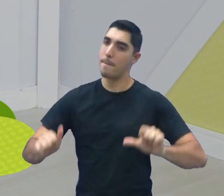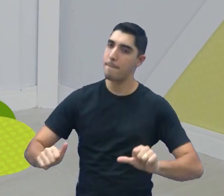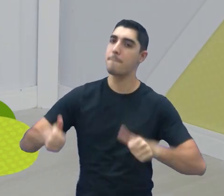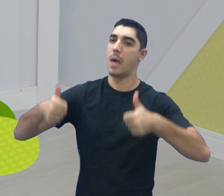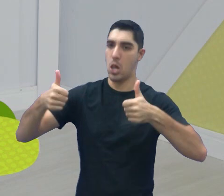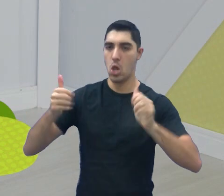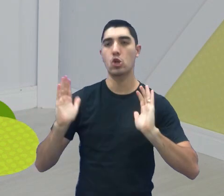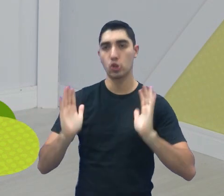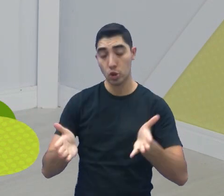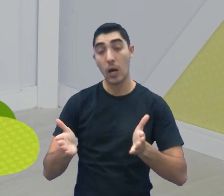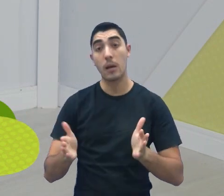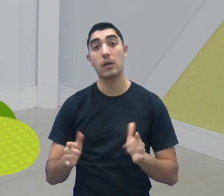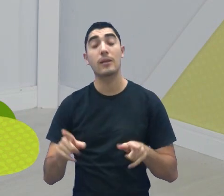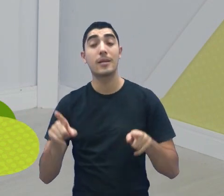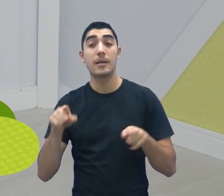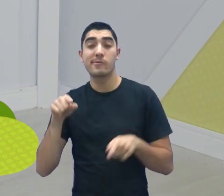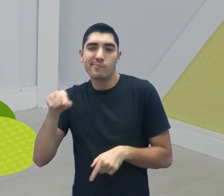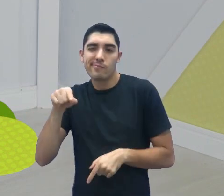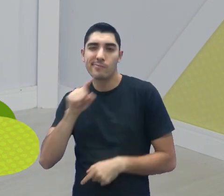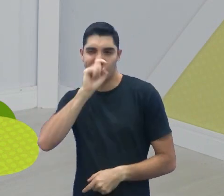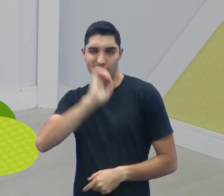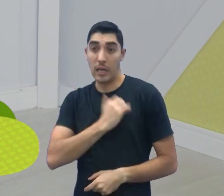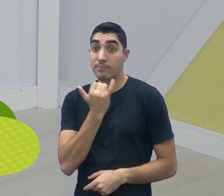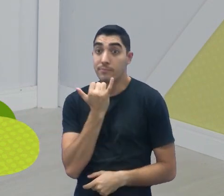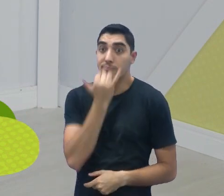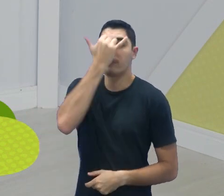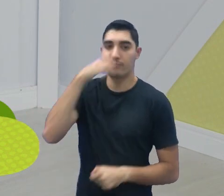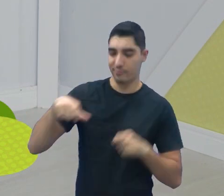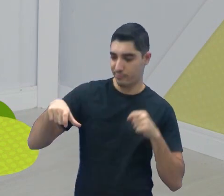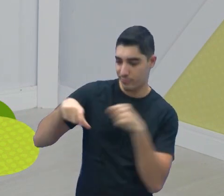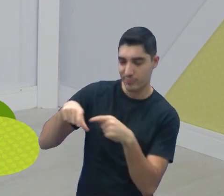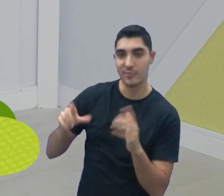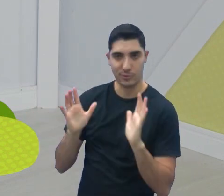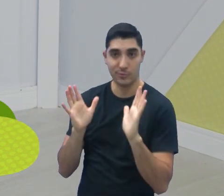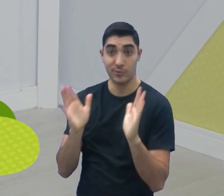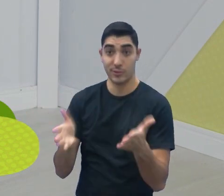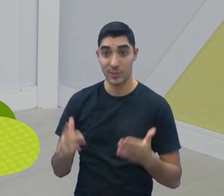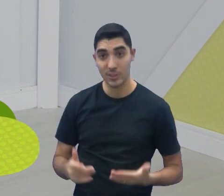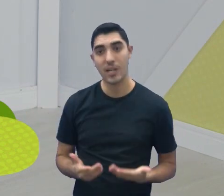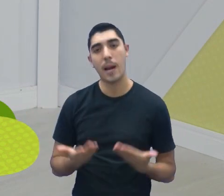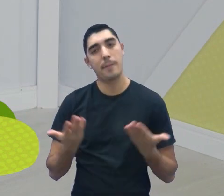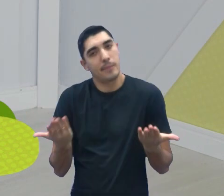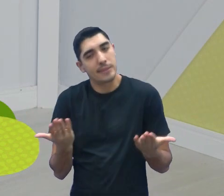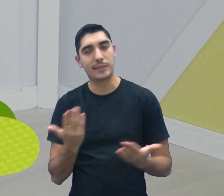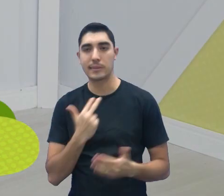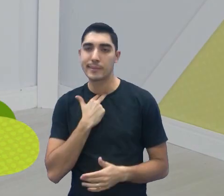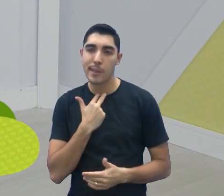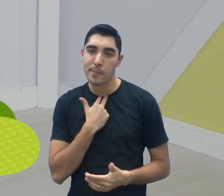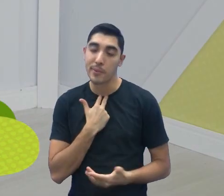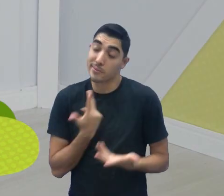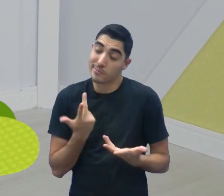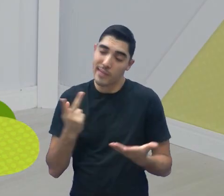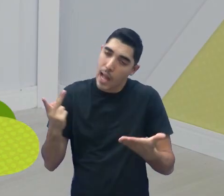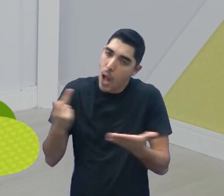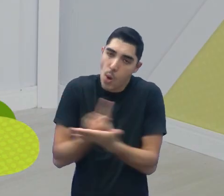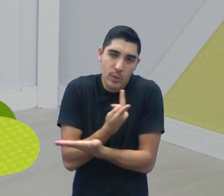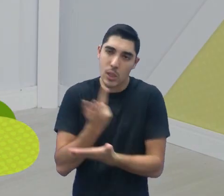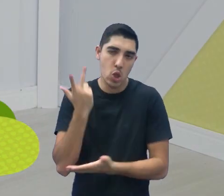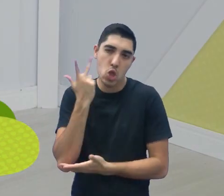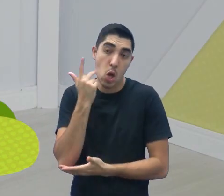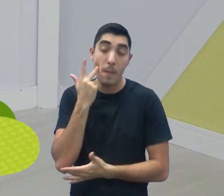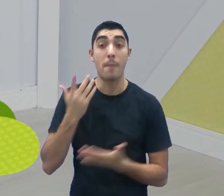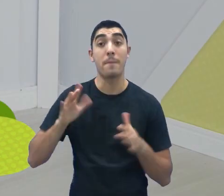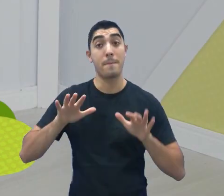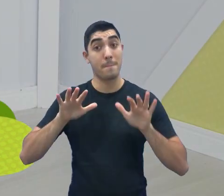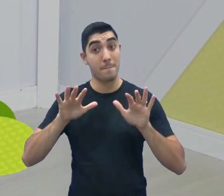posicionamento, tomou um gol que assustou um pouco o São José naquele final, que não era para tomar o gol, mas também faz parte, né? E